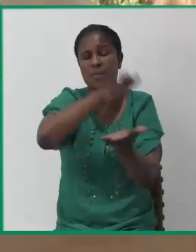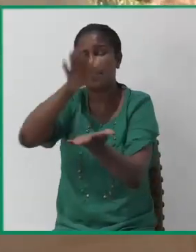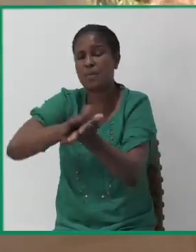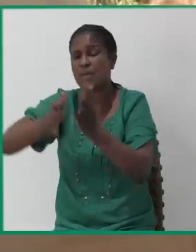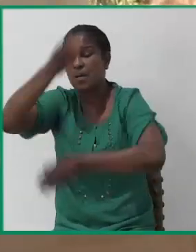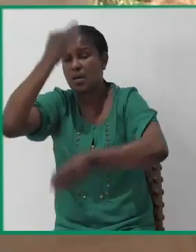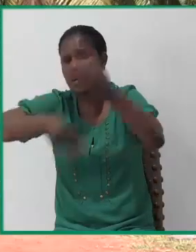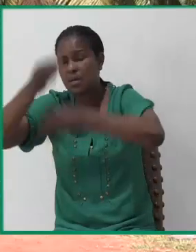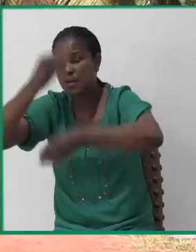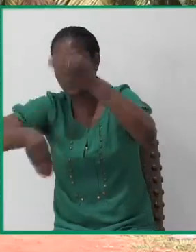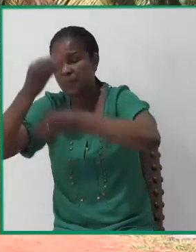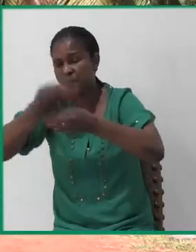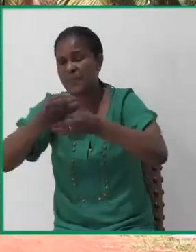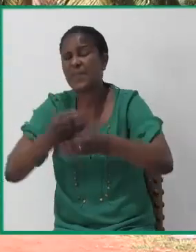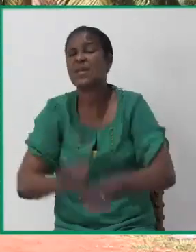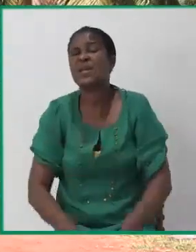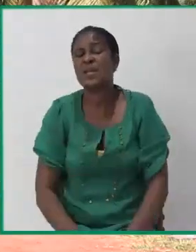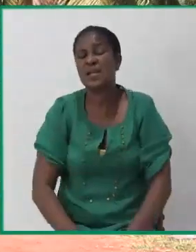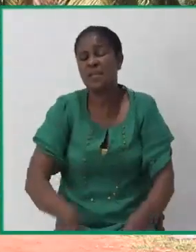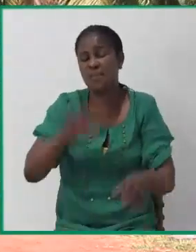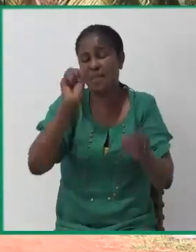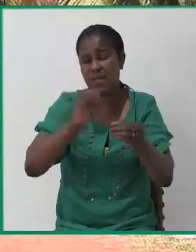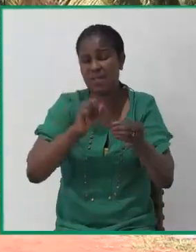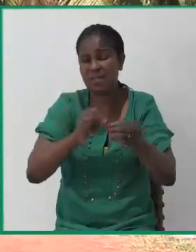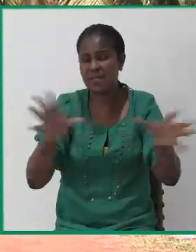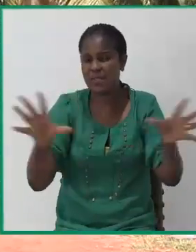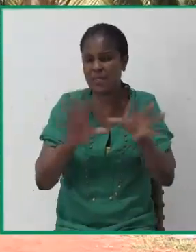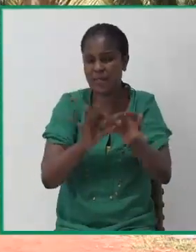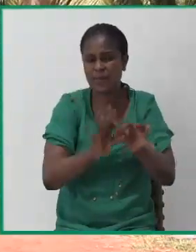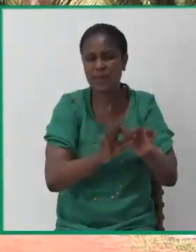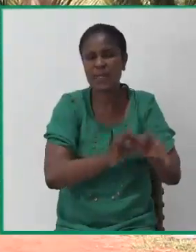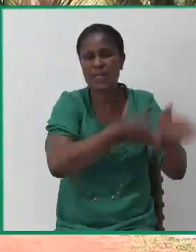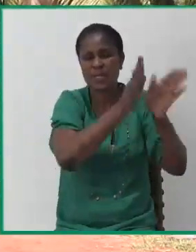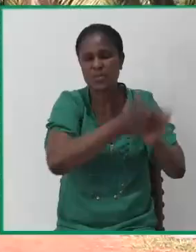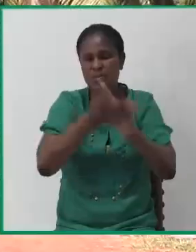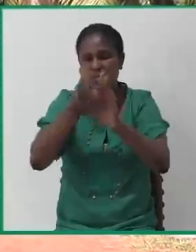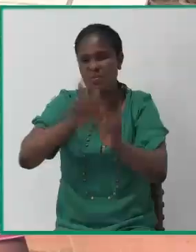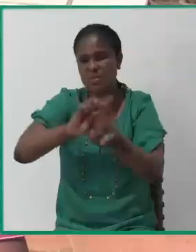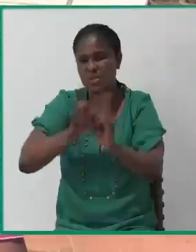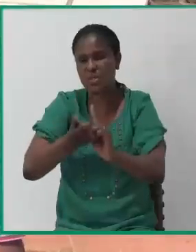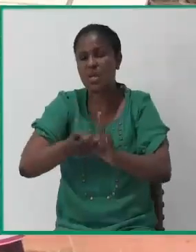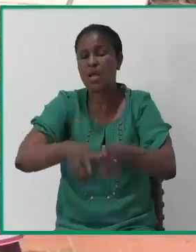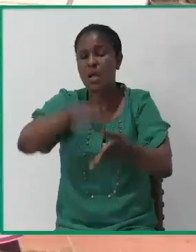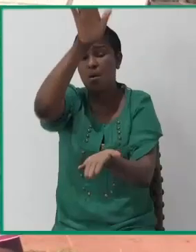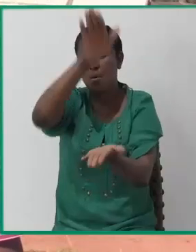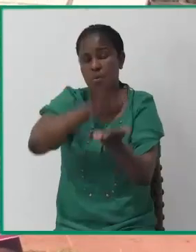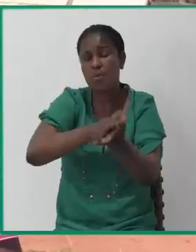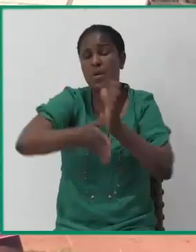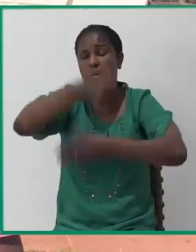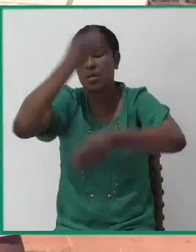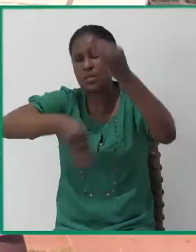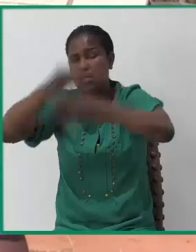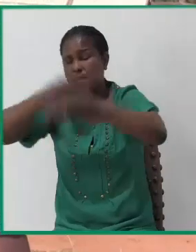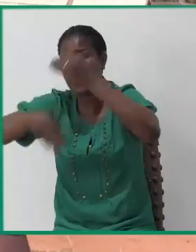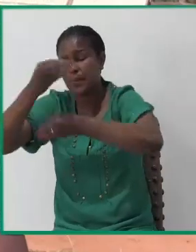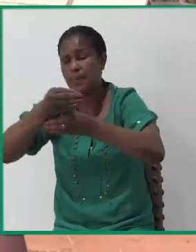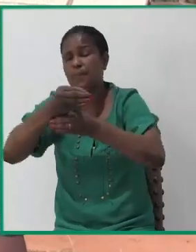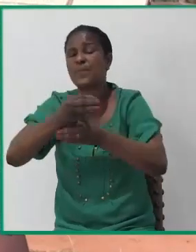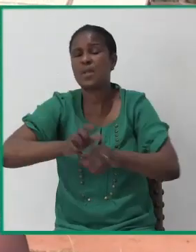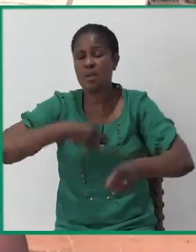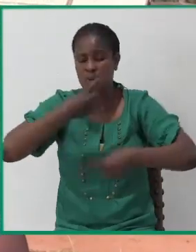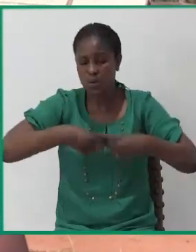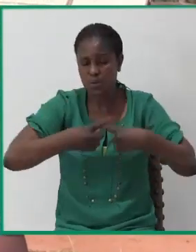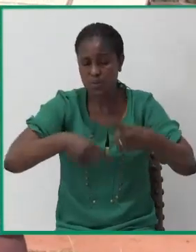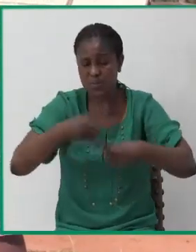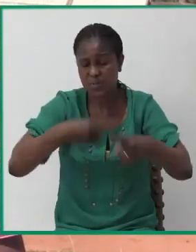né? Então, fazer a ligação dos processadores ao mercado. Com o projeto conseguimos, da